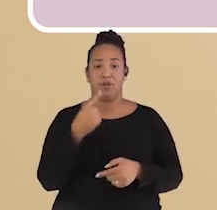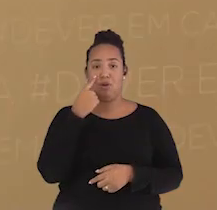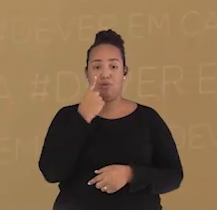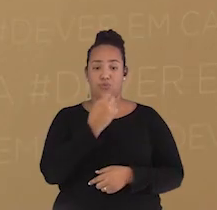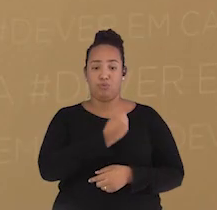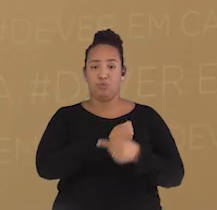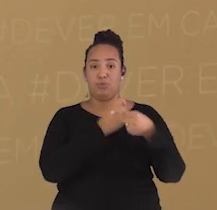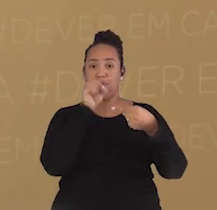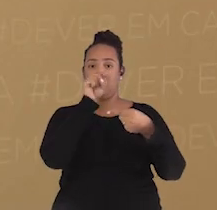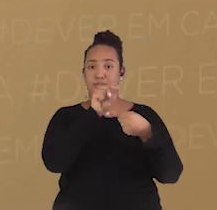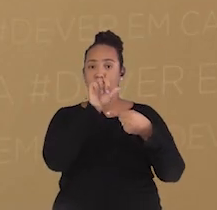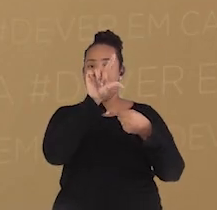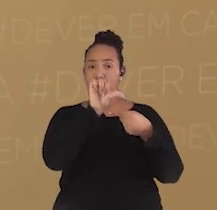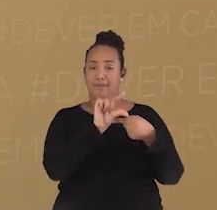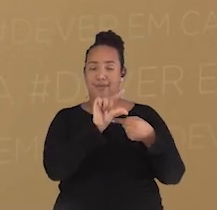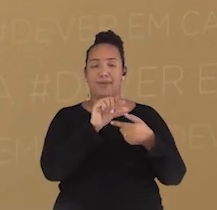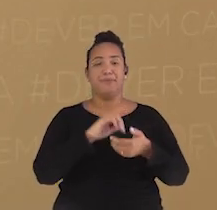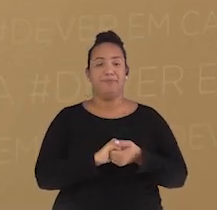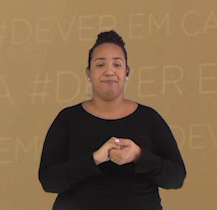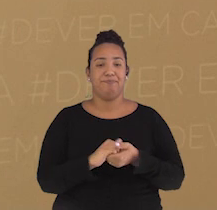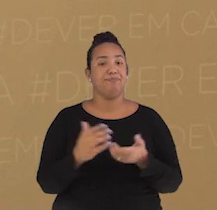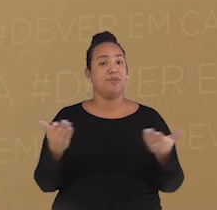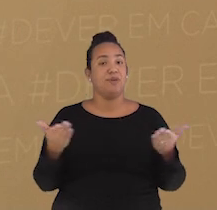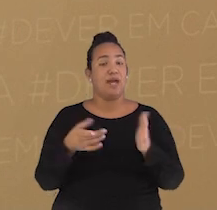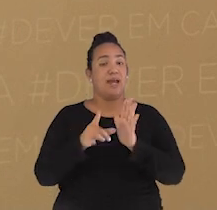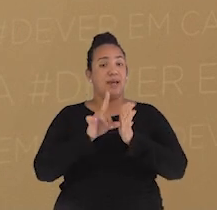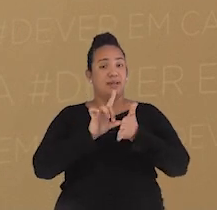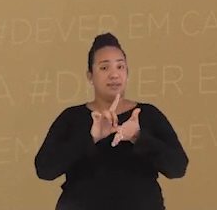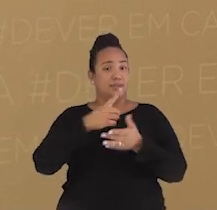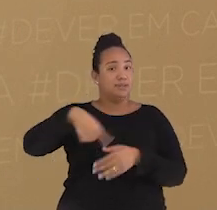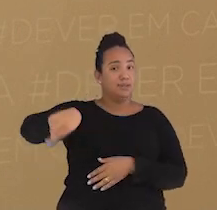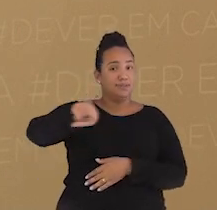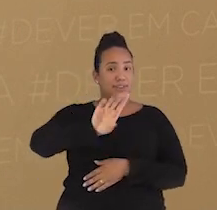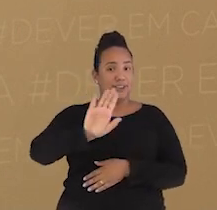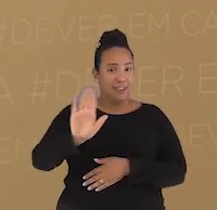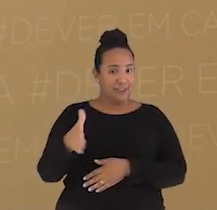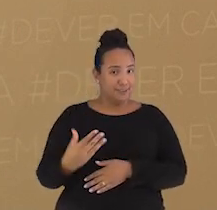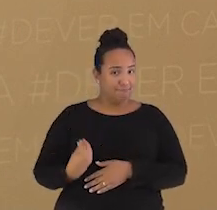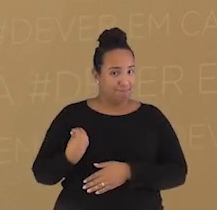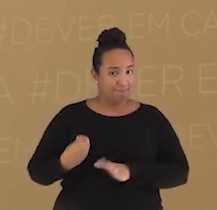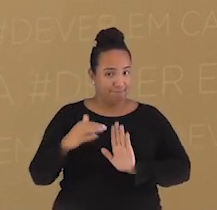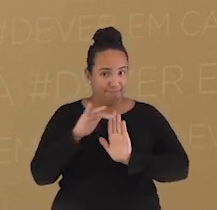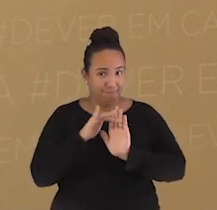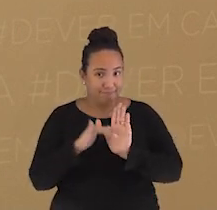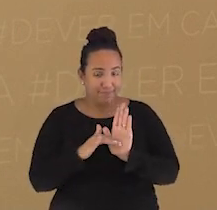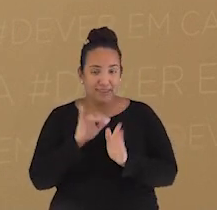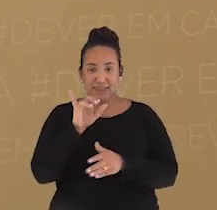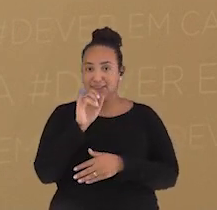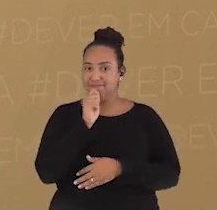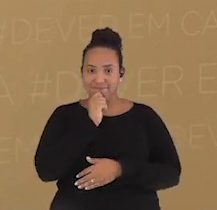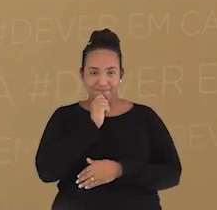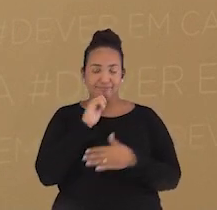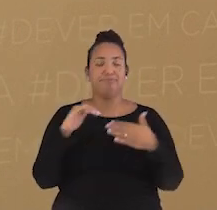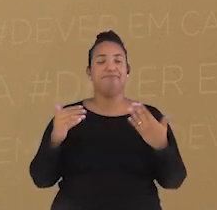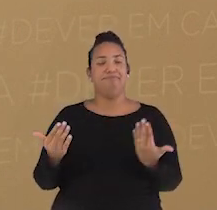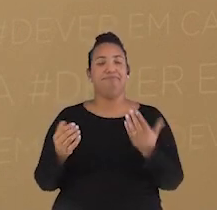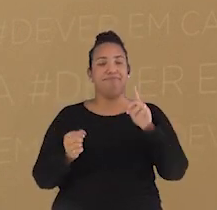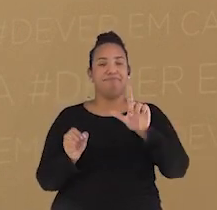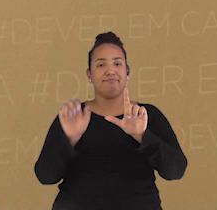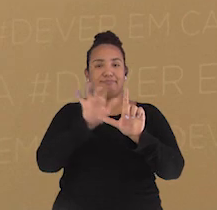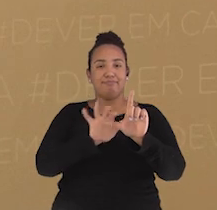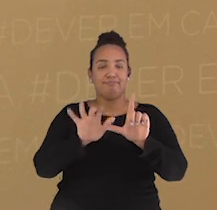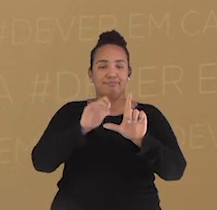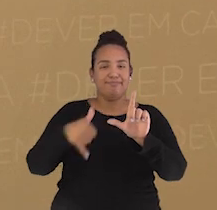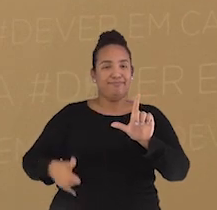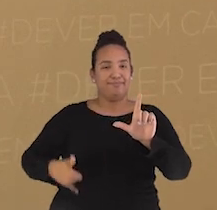menor. Antes de continuar, eu quero saber, você já marcou sua presença? Se ainda não, aponte seu celular para o QR Code